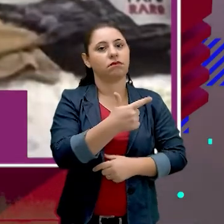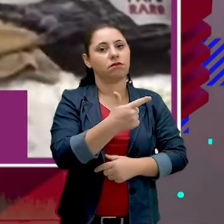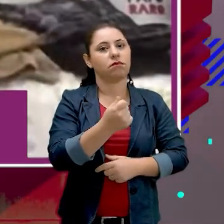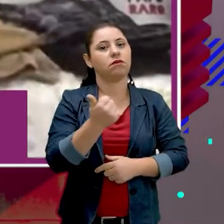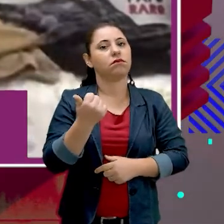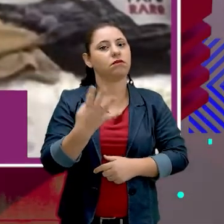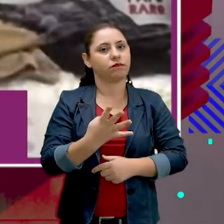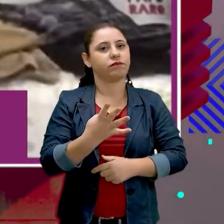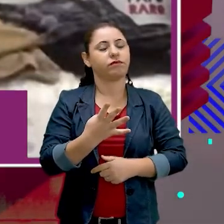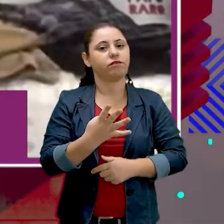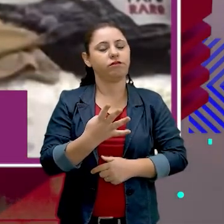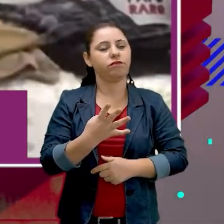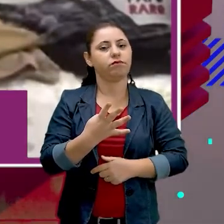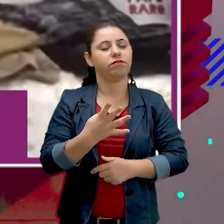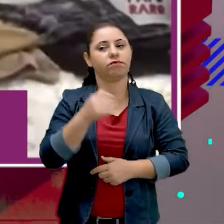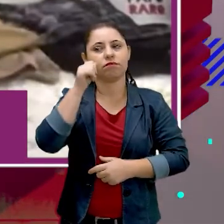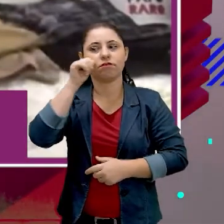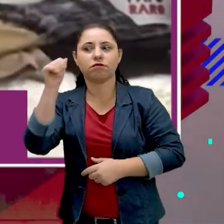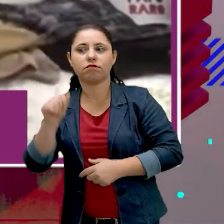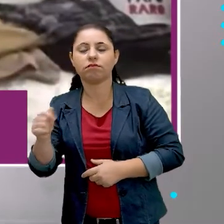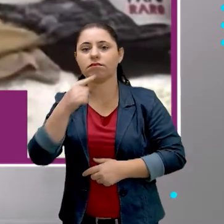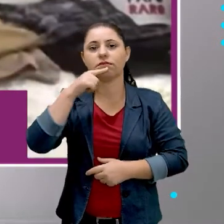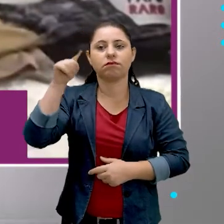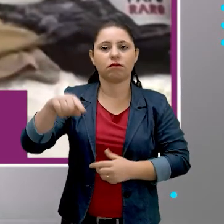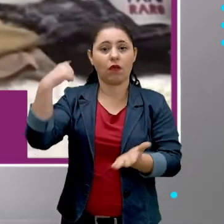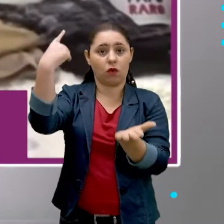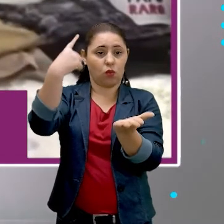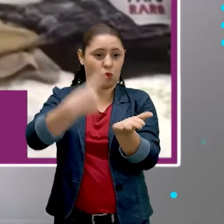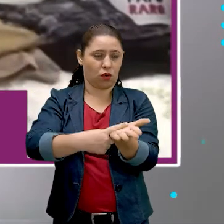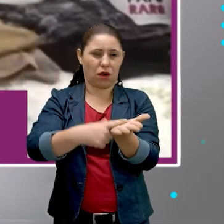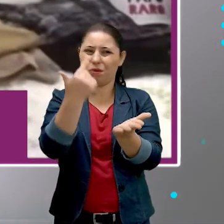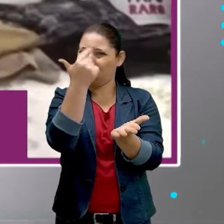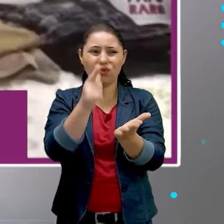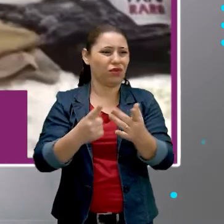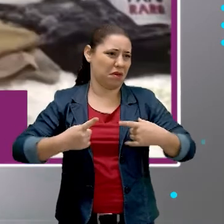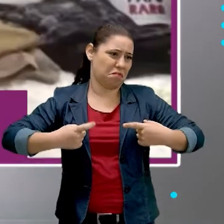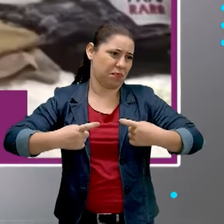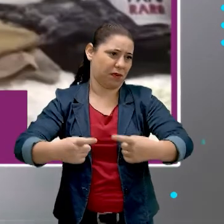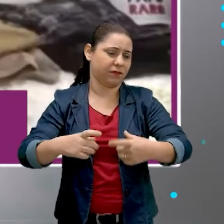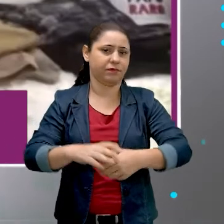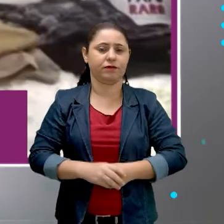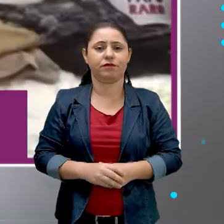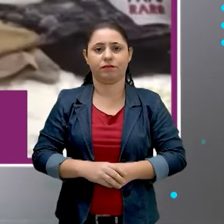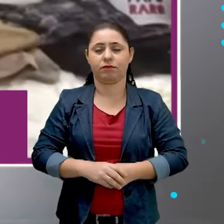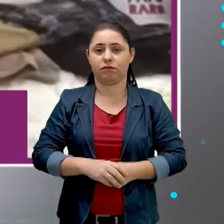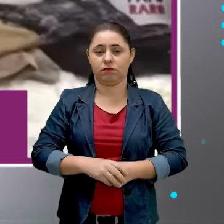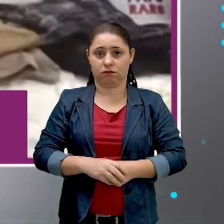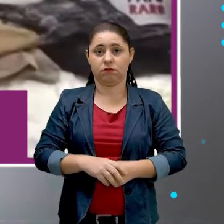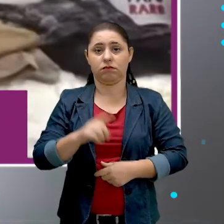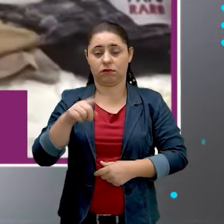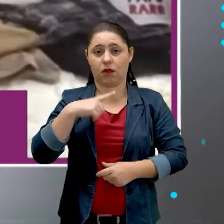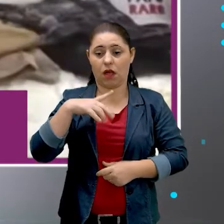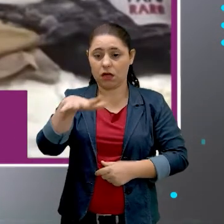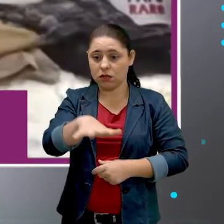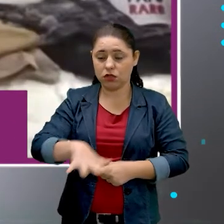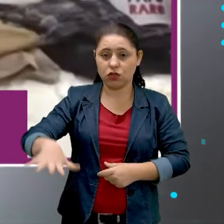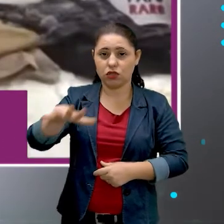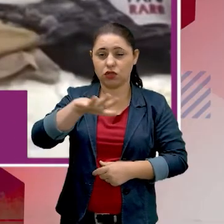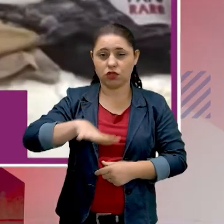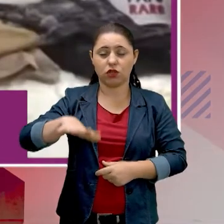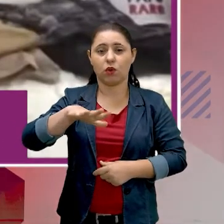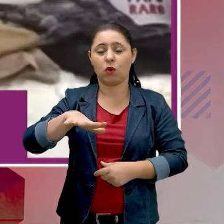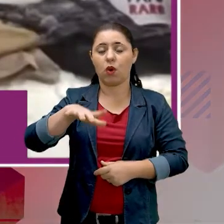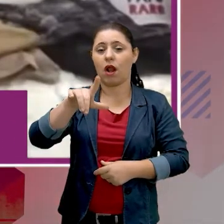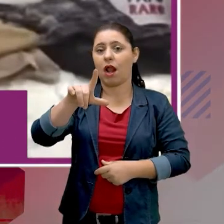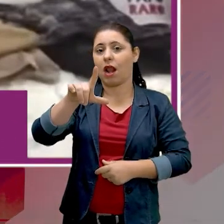2014, ucranianos e russos assinaram um acordo. Olha, para que não haja mais guerra, 2 regiões ao leste, região que